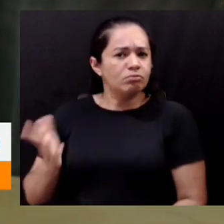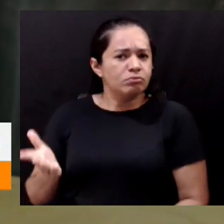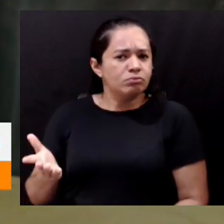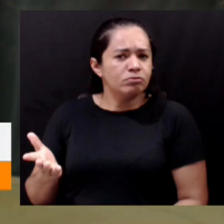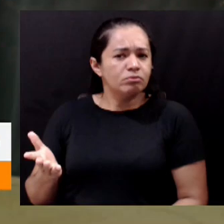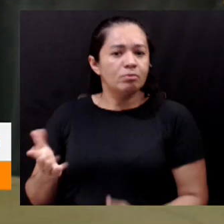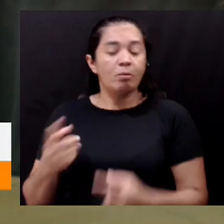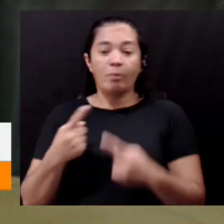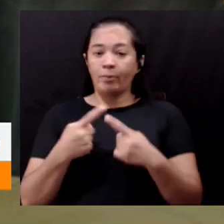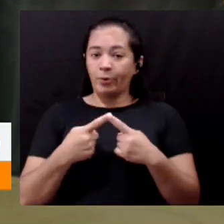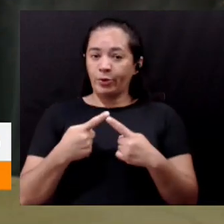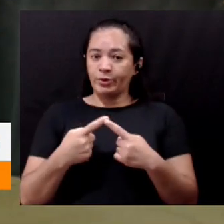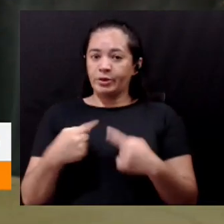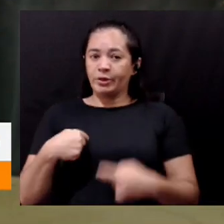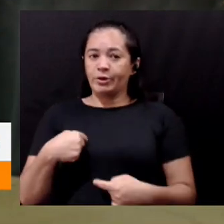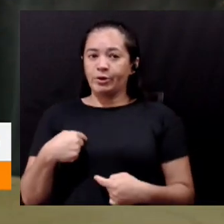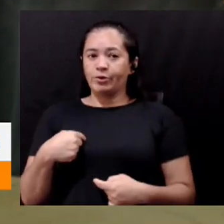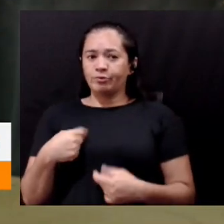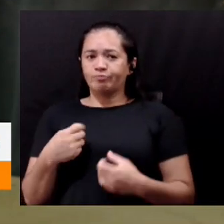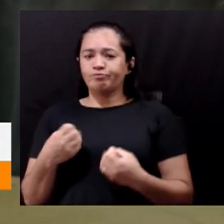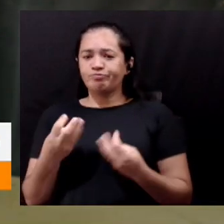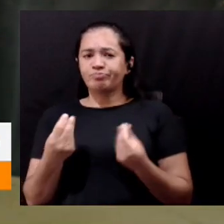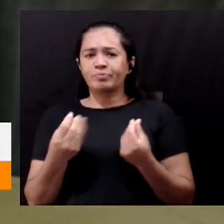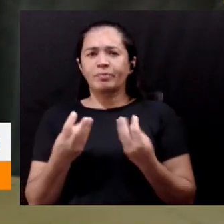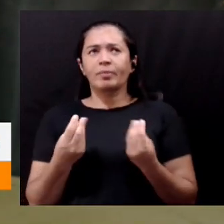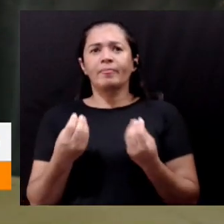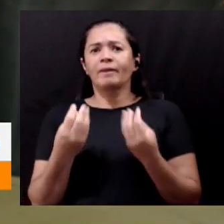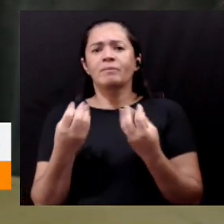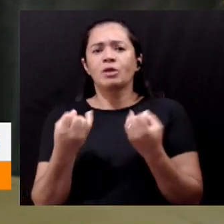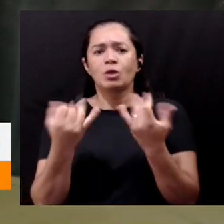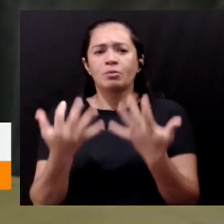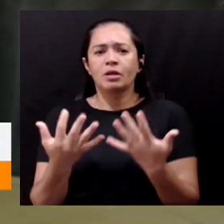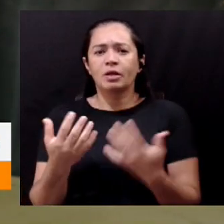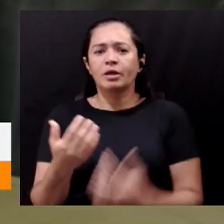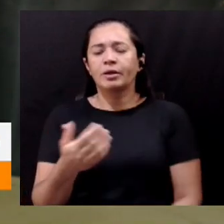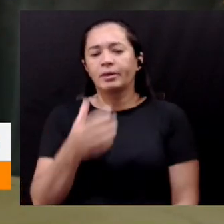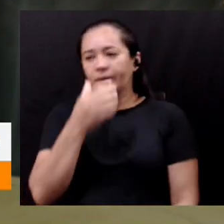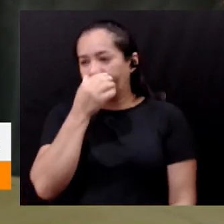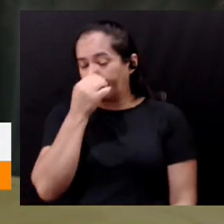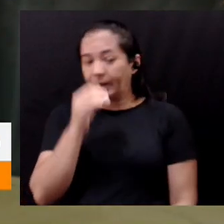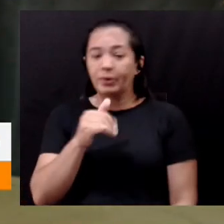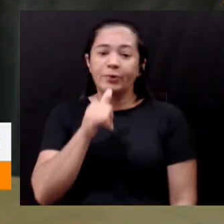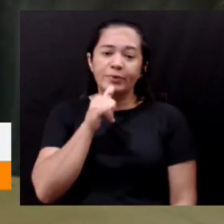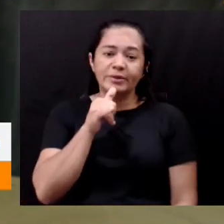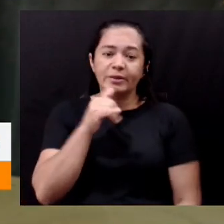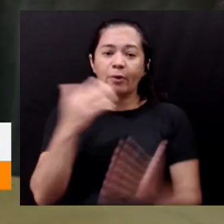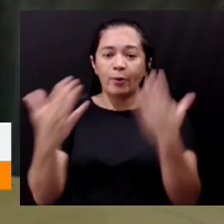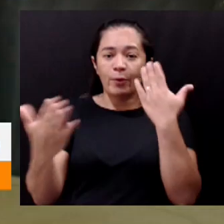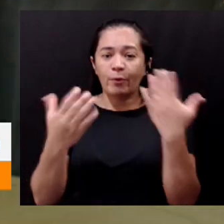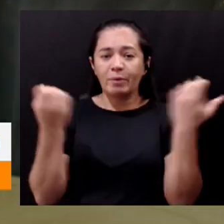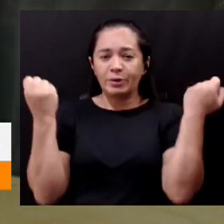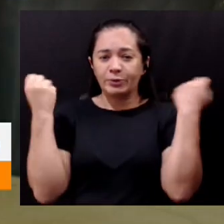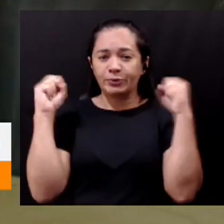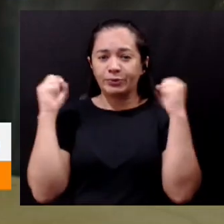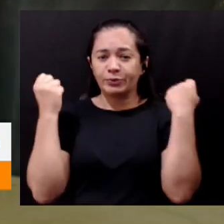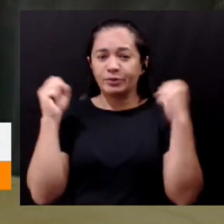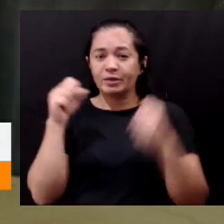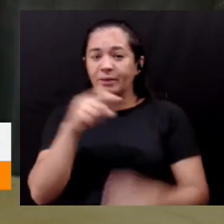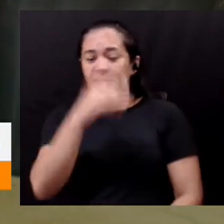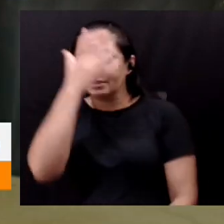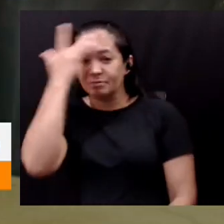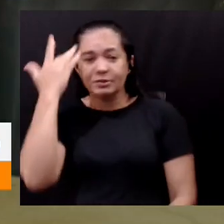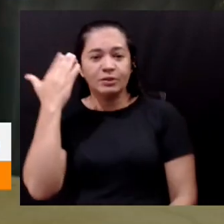quero colocar assim, próximo ao exercício físico, para a gente poder o pessoal de casa poder entender, né. Vamos lá, você começa a fazer